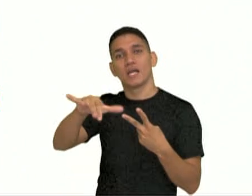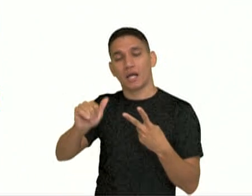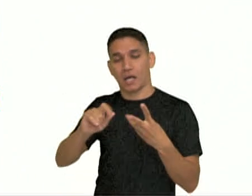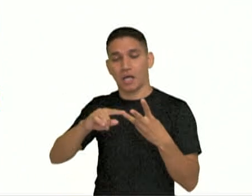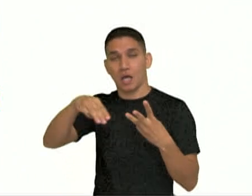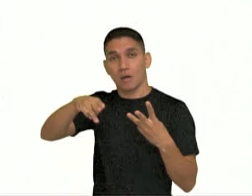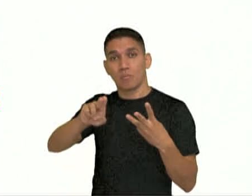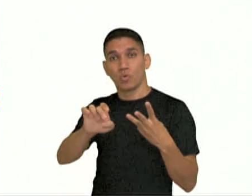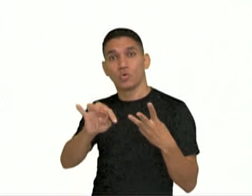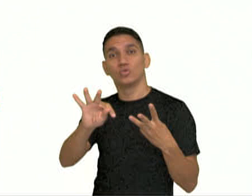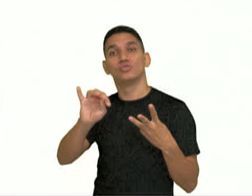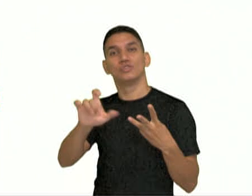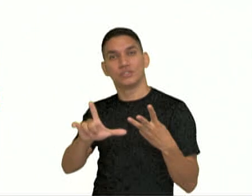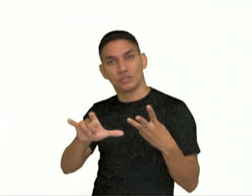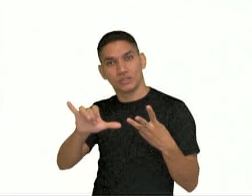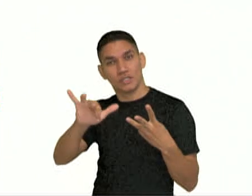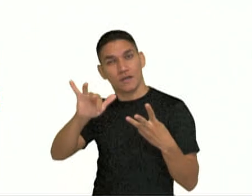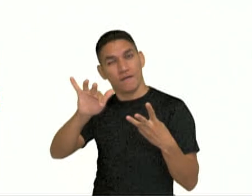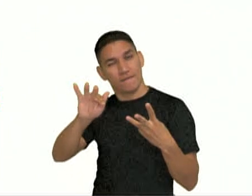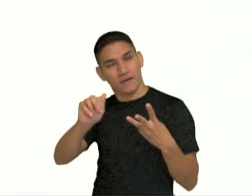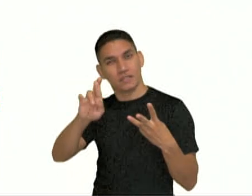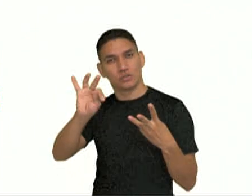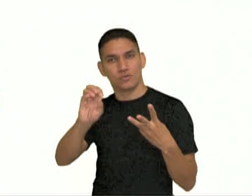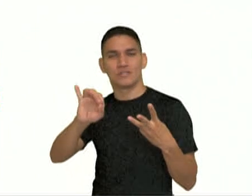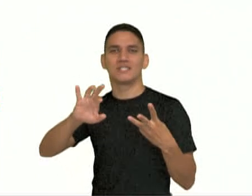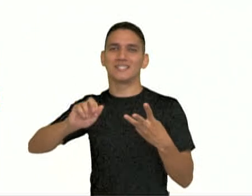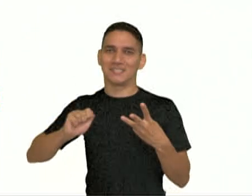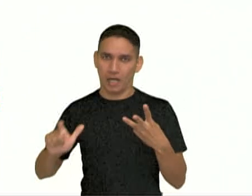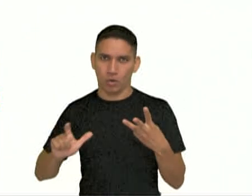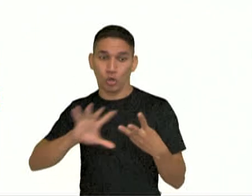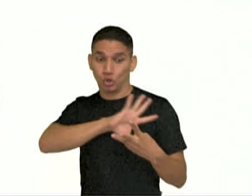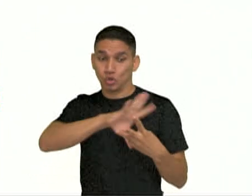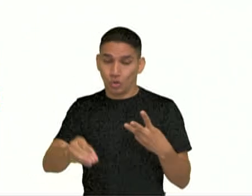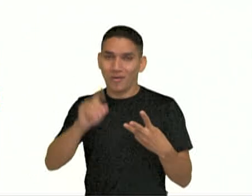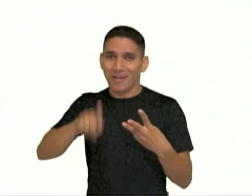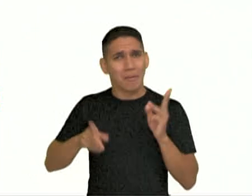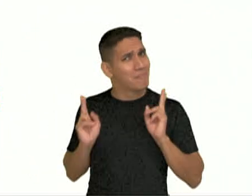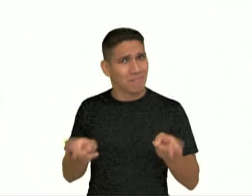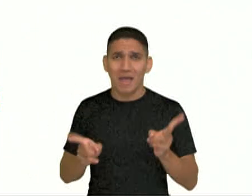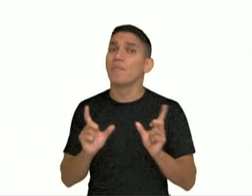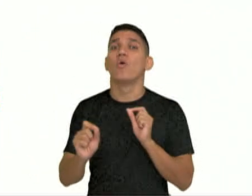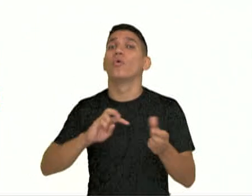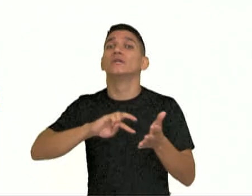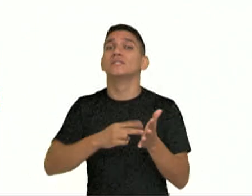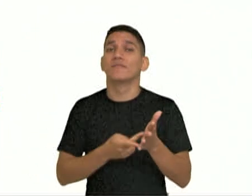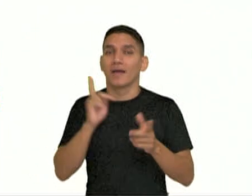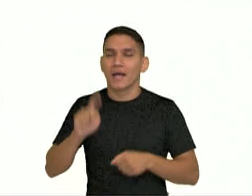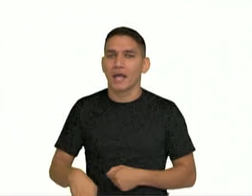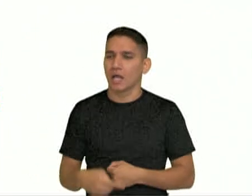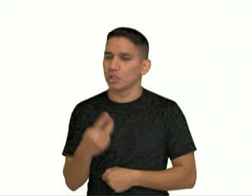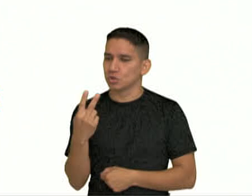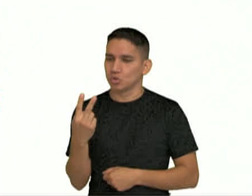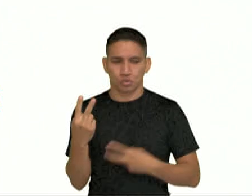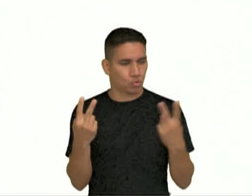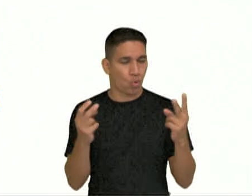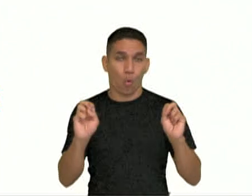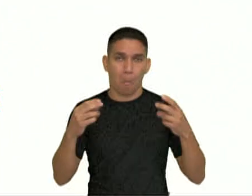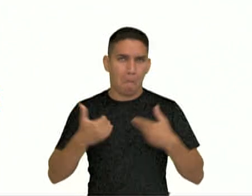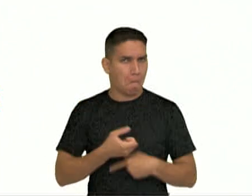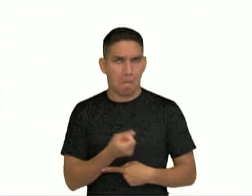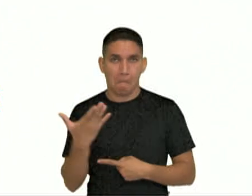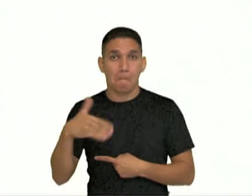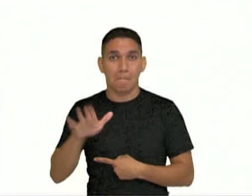Então todos esses nomes servem para definir a mesma coisa. Quando que ela acontece? Quando dois ou mais genes têm um